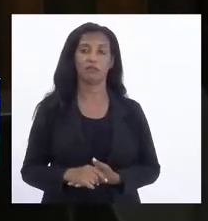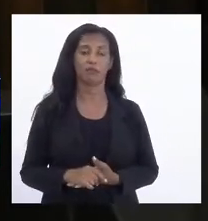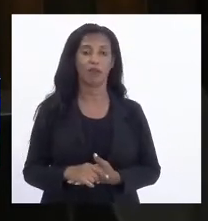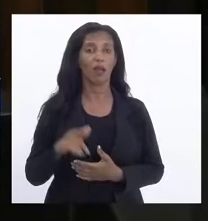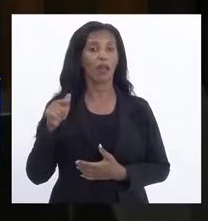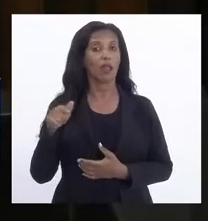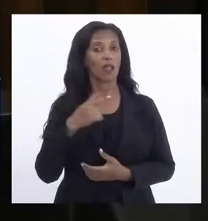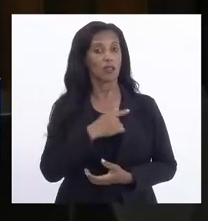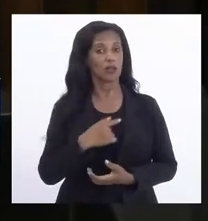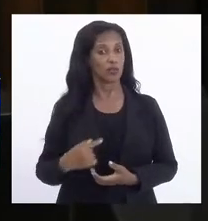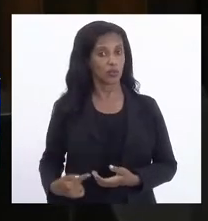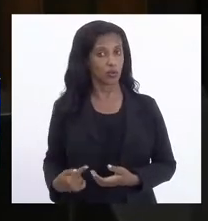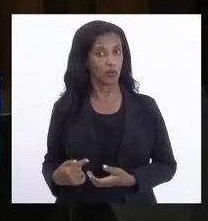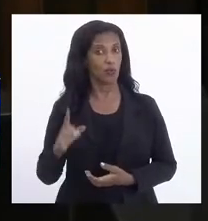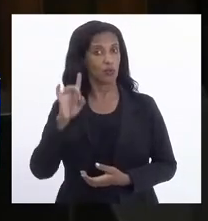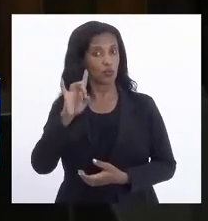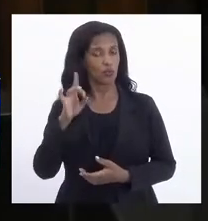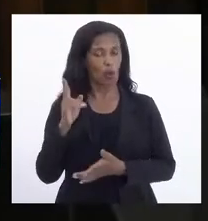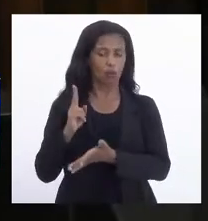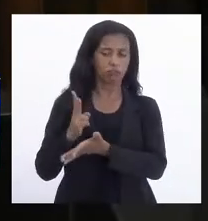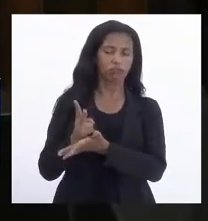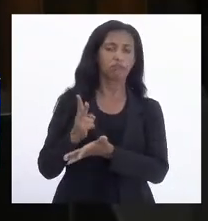Este governo consolidou.